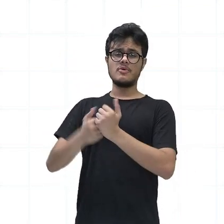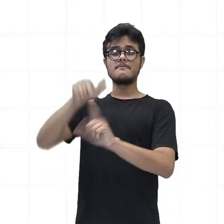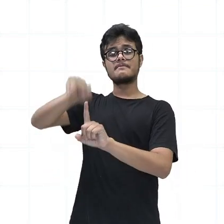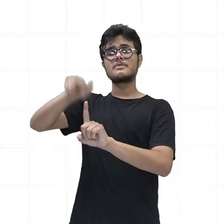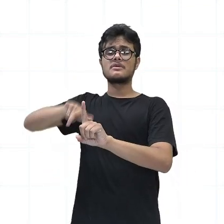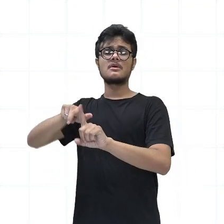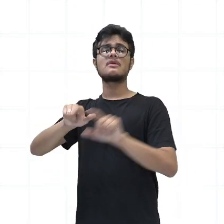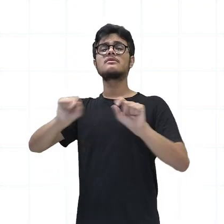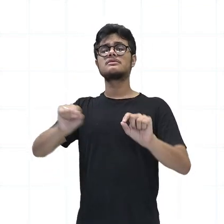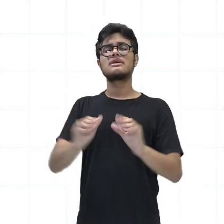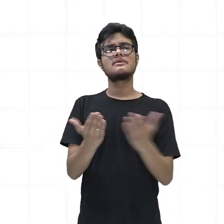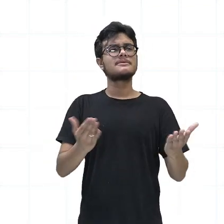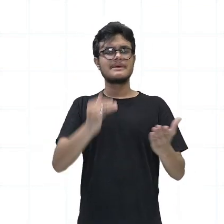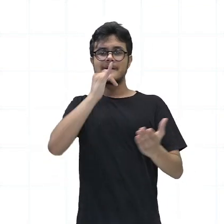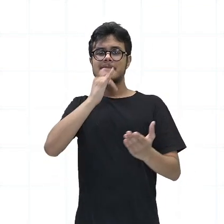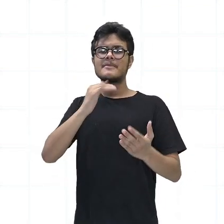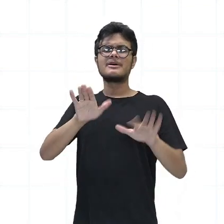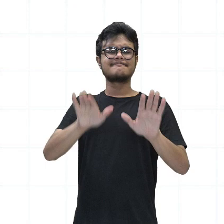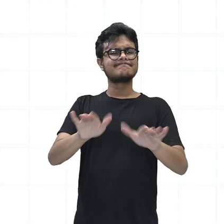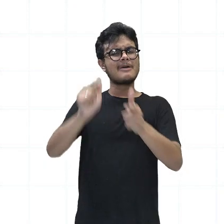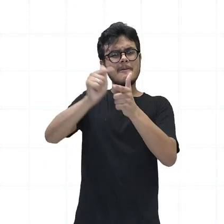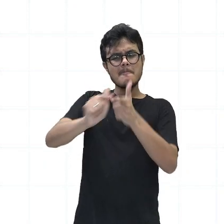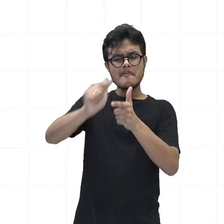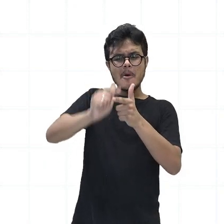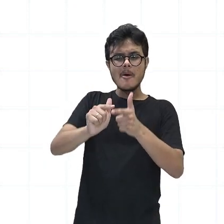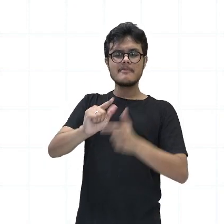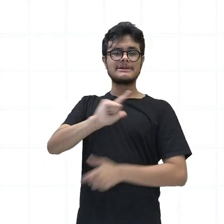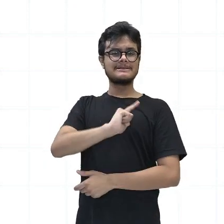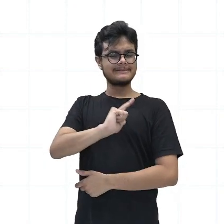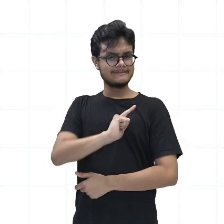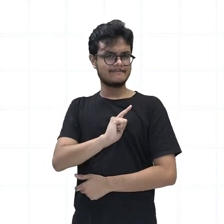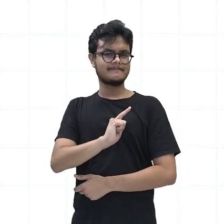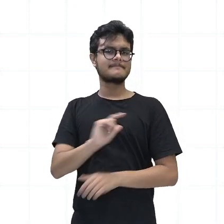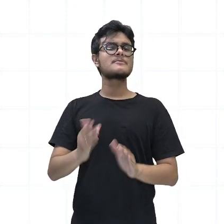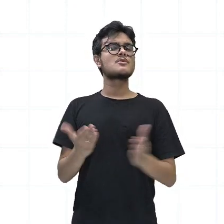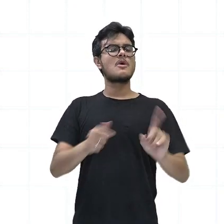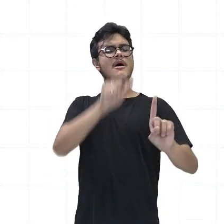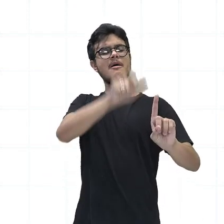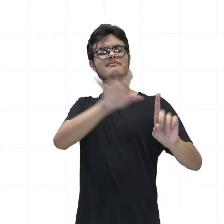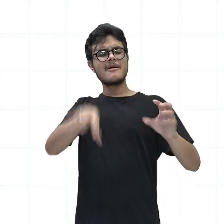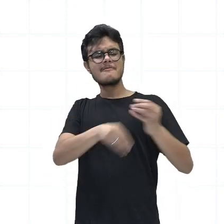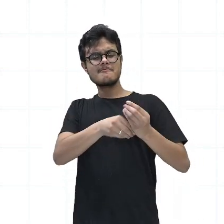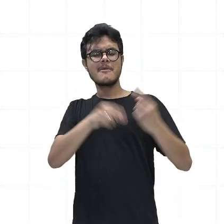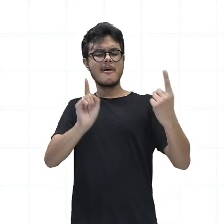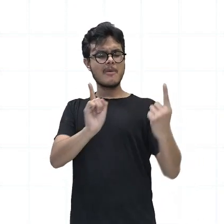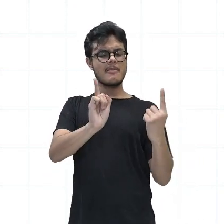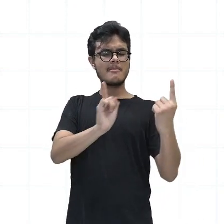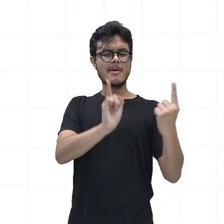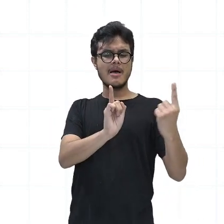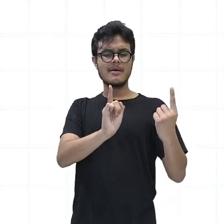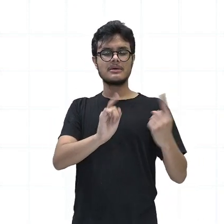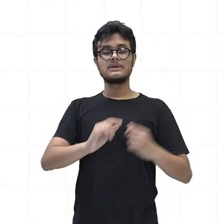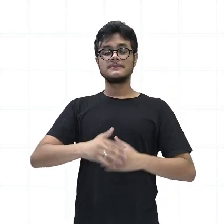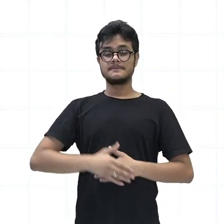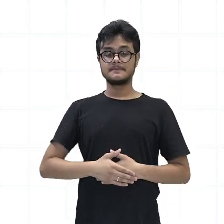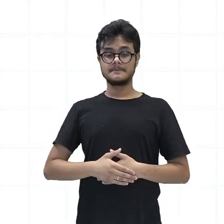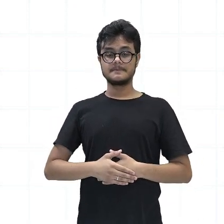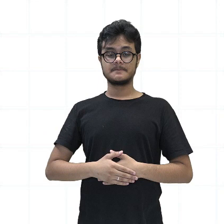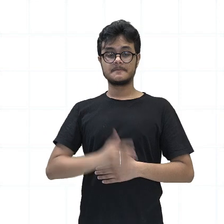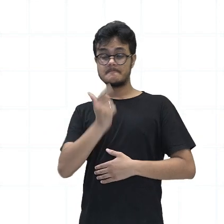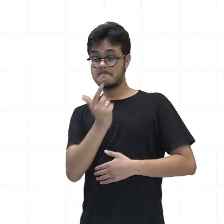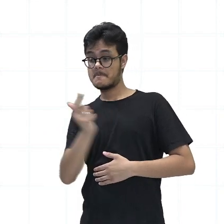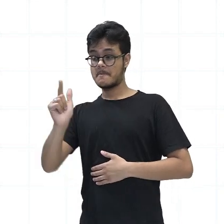antagonistas? Que criam conflito ou resistência aos protagonistas. Os personagens secundários,